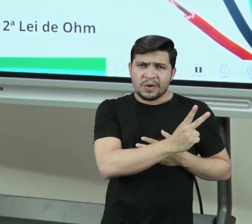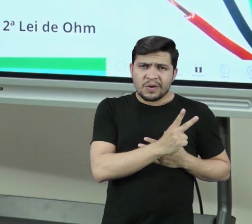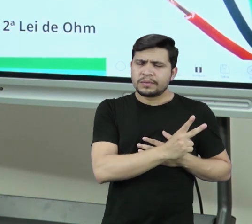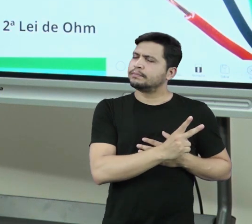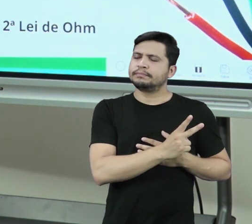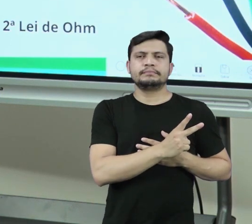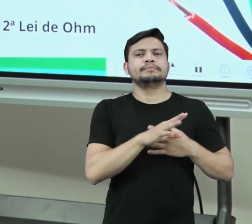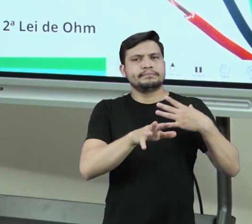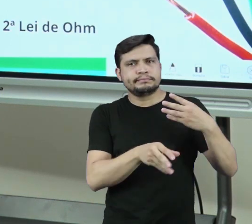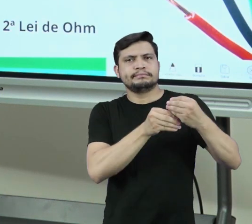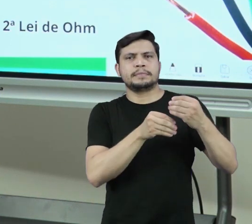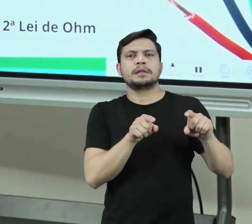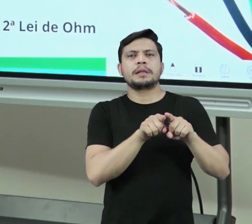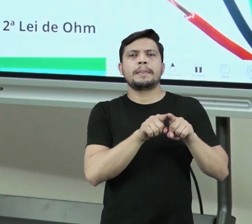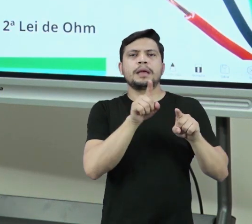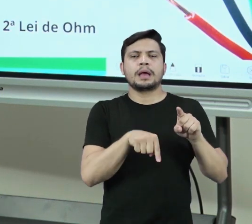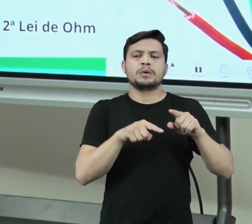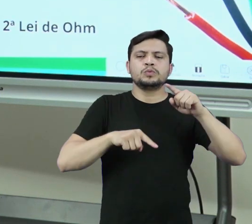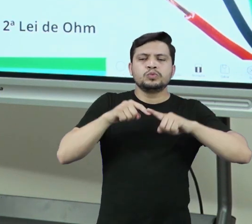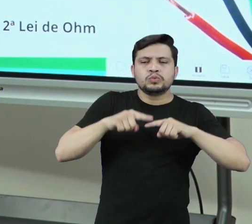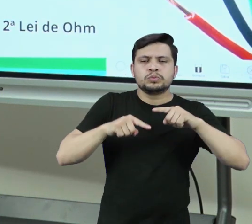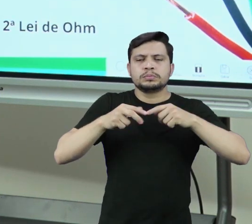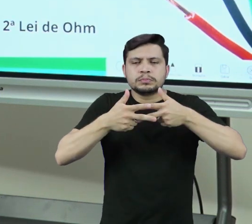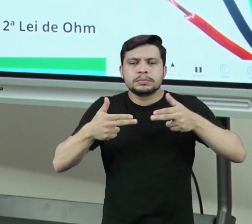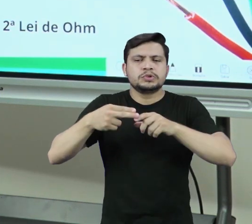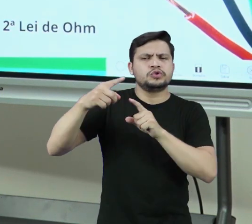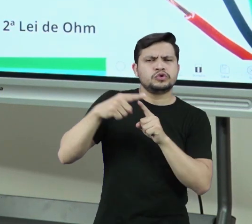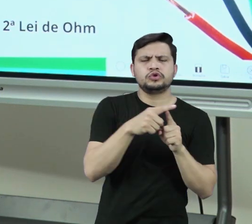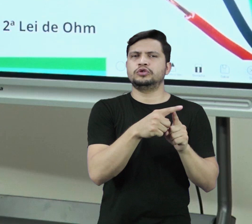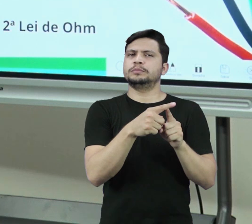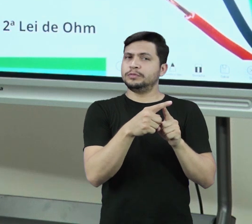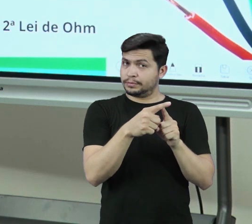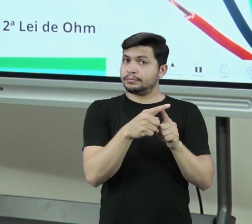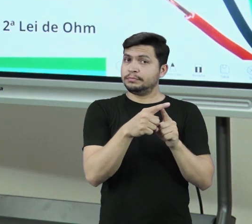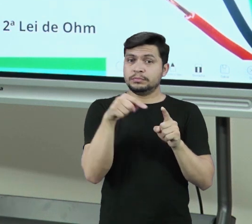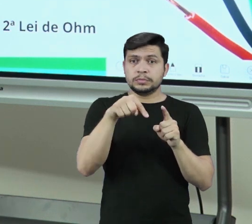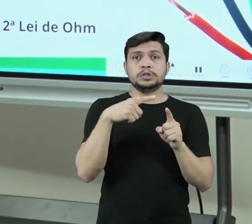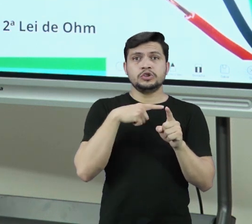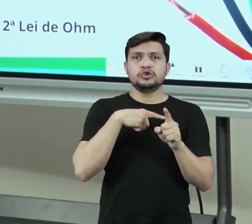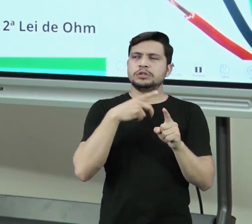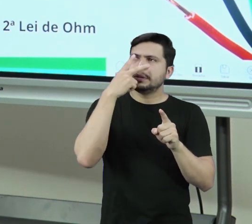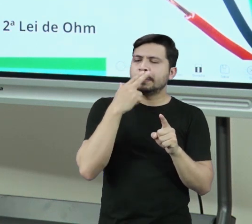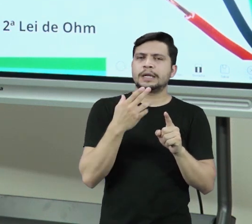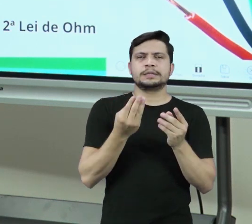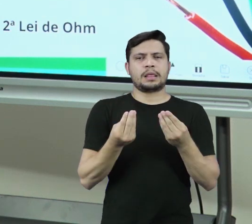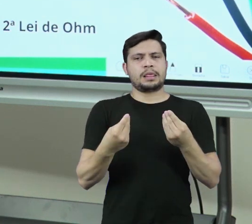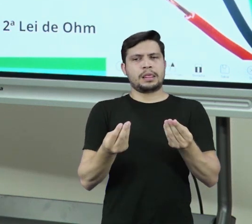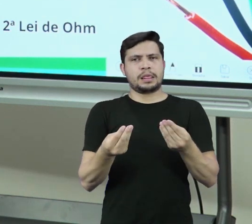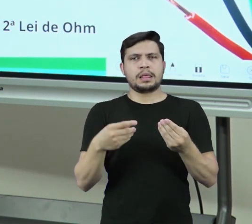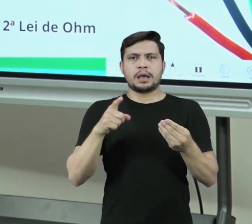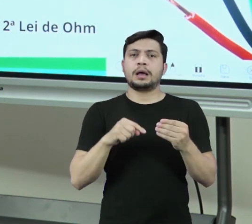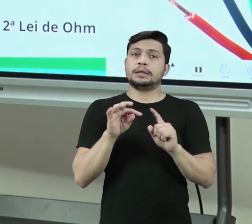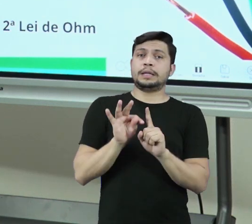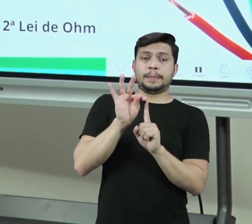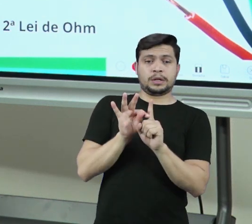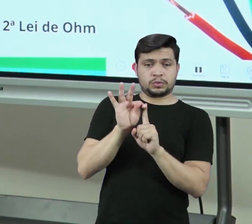material, ela respondia muito de forma sensível também à temperatura. Então, essa resposta relacionada à propriedade